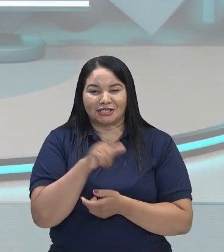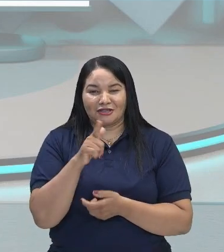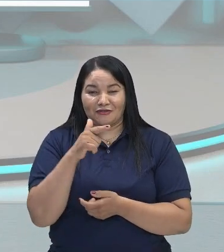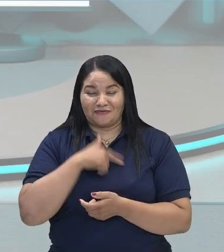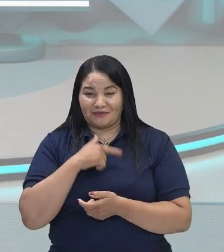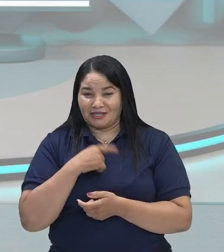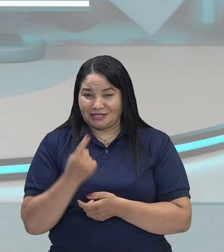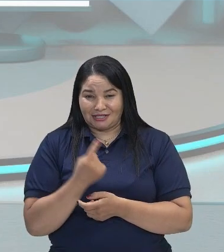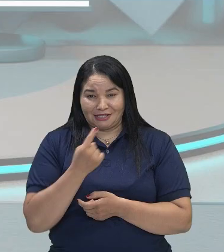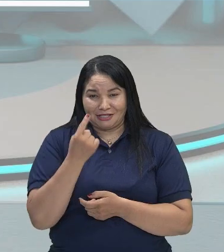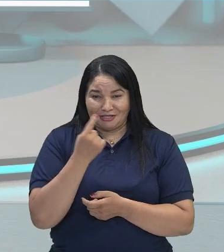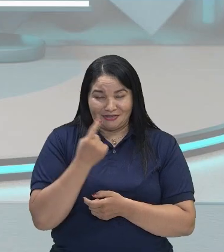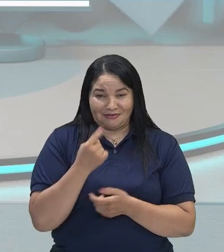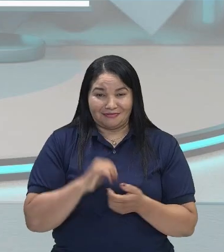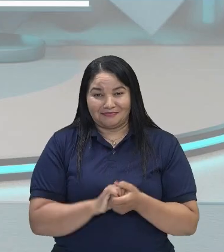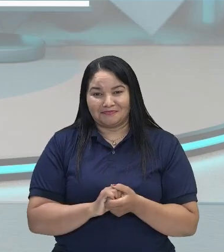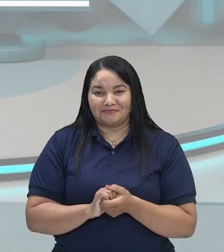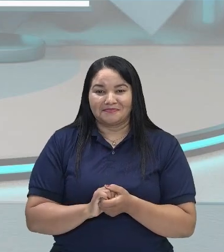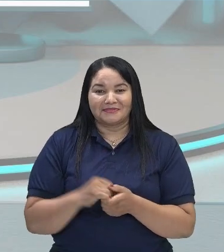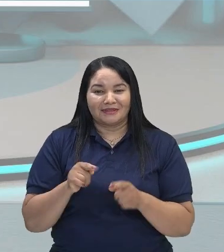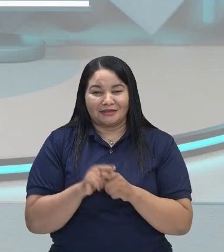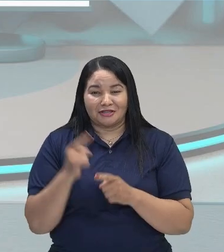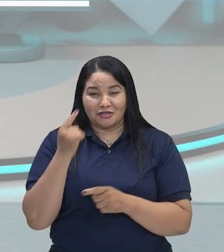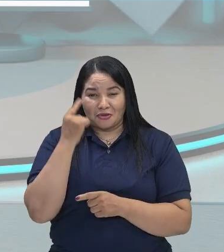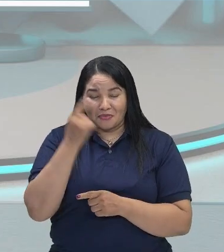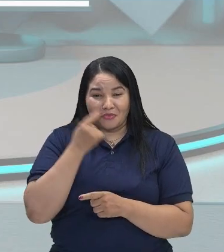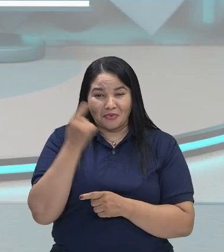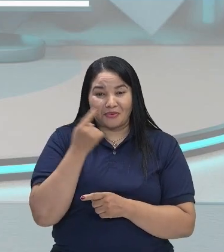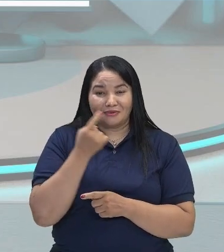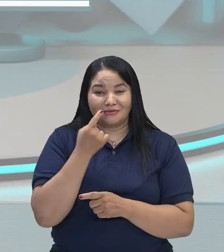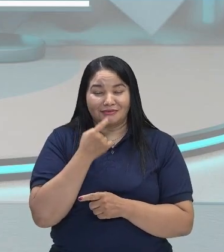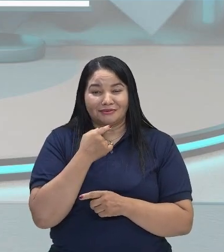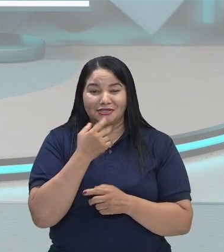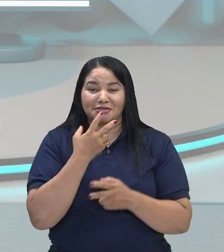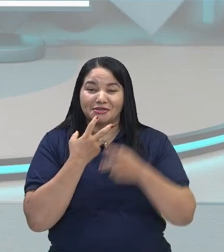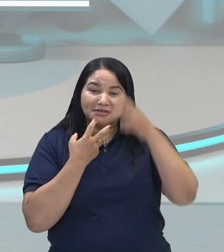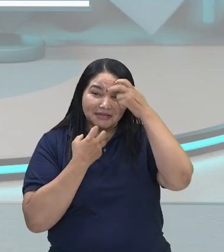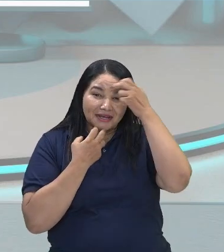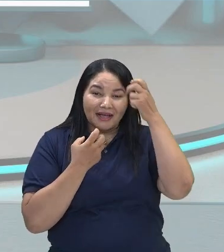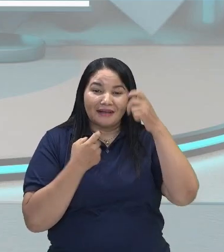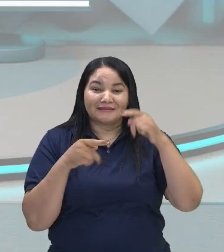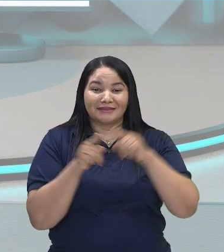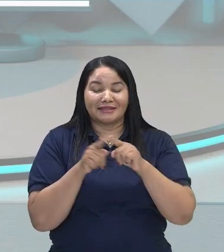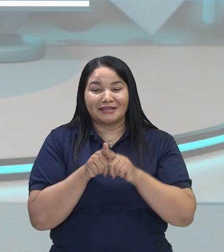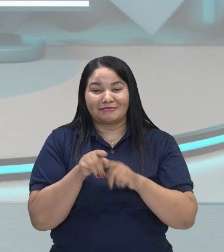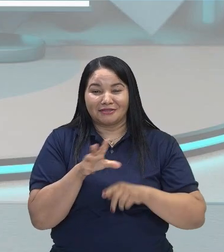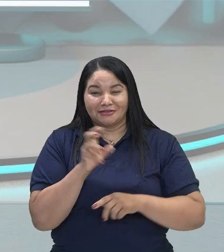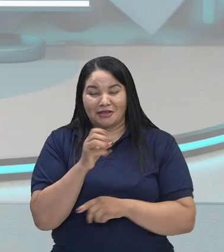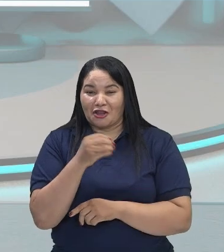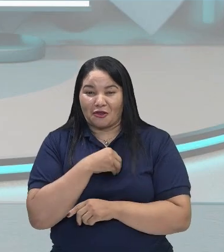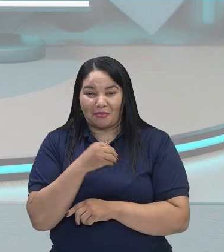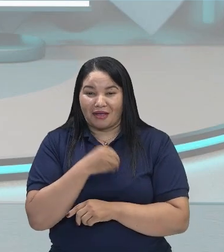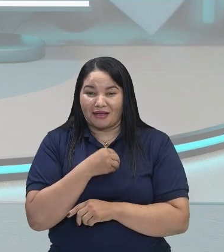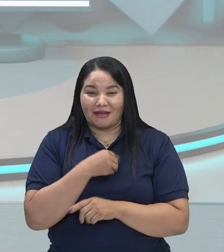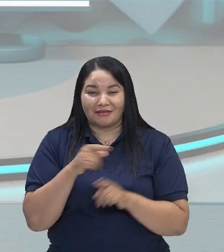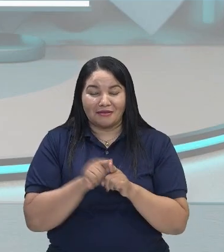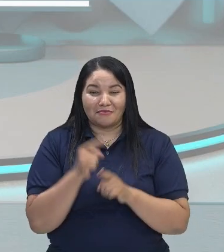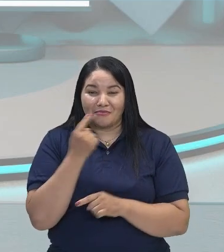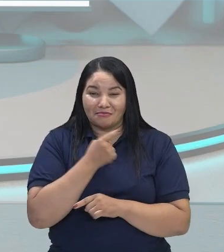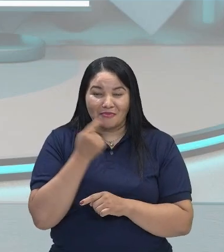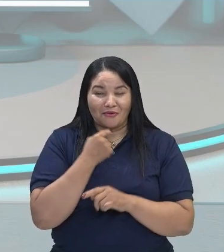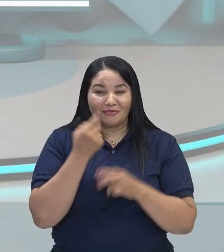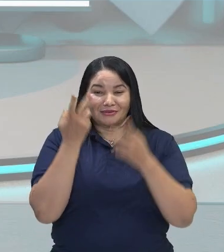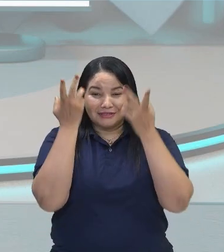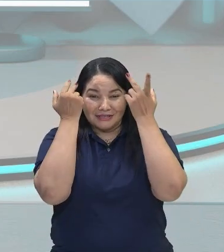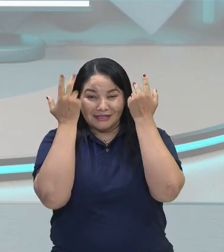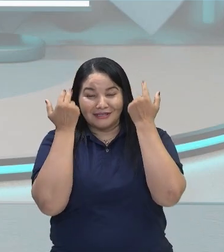feio gigantão desengonçado. Tem olhos de cabra e ar de pecado. Tem boca de lebre